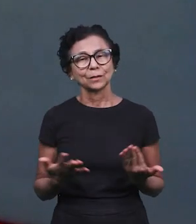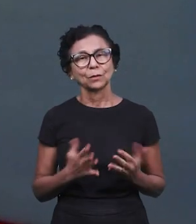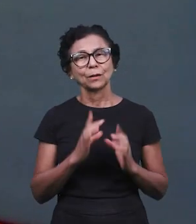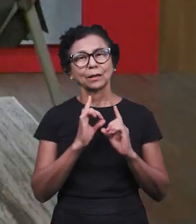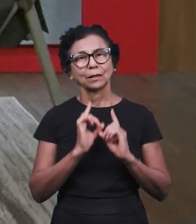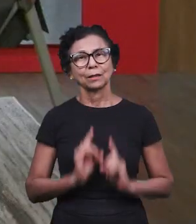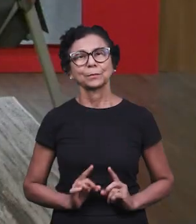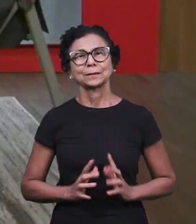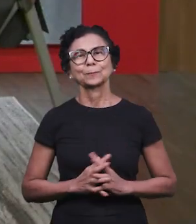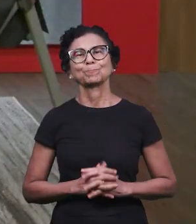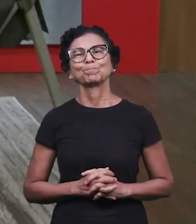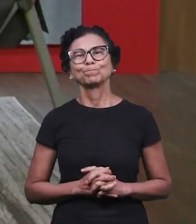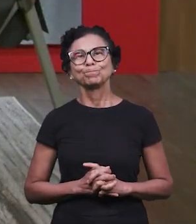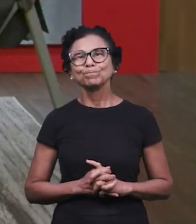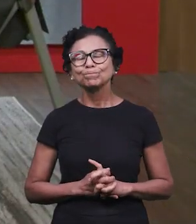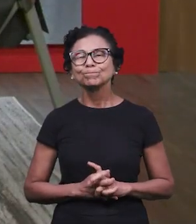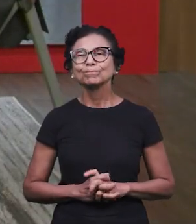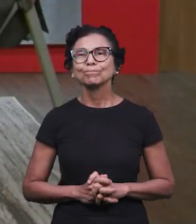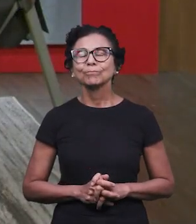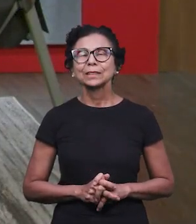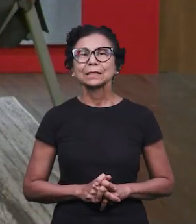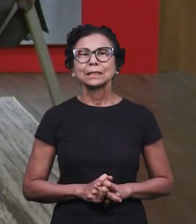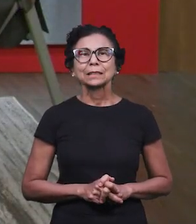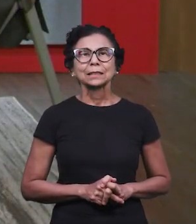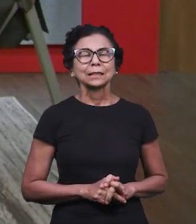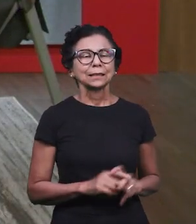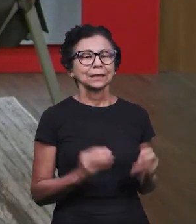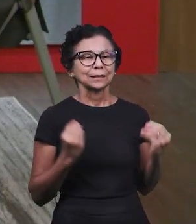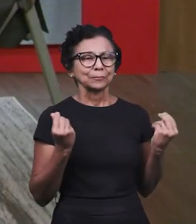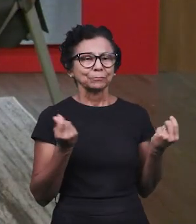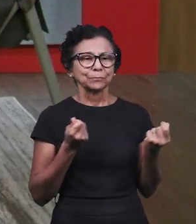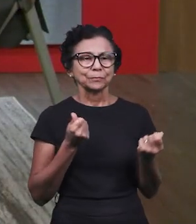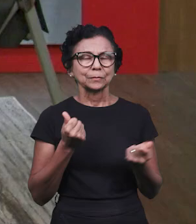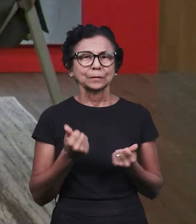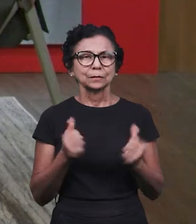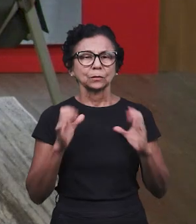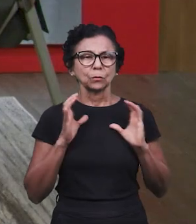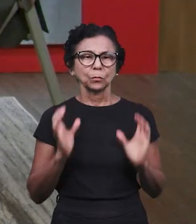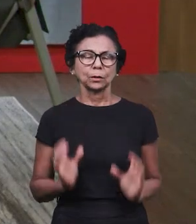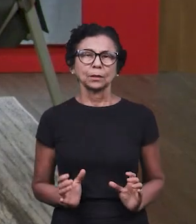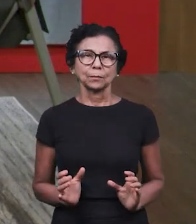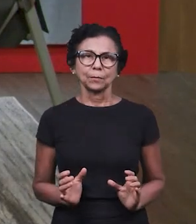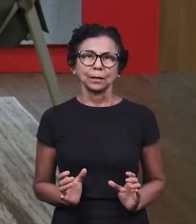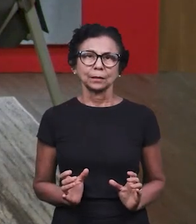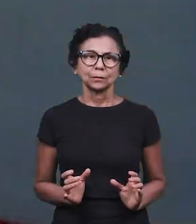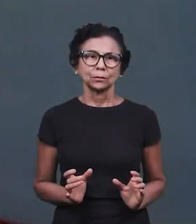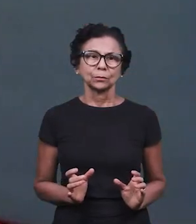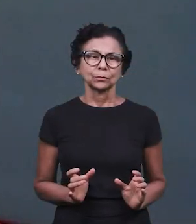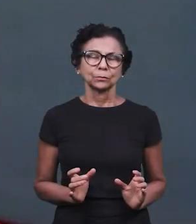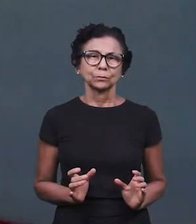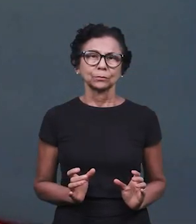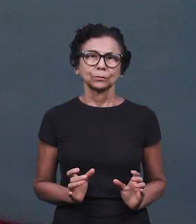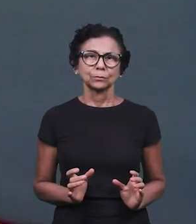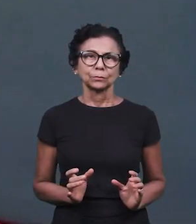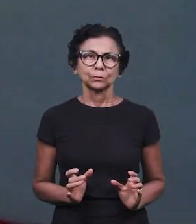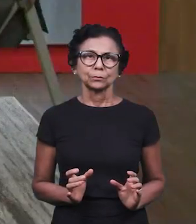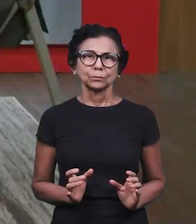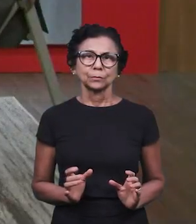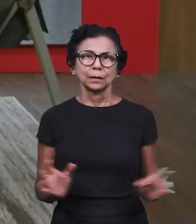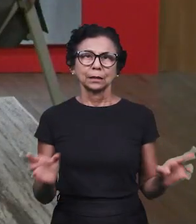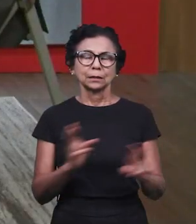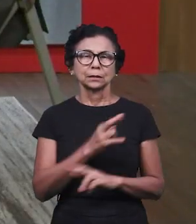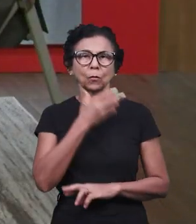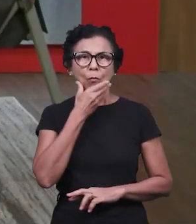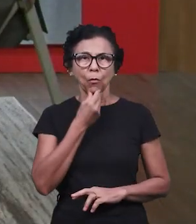depressão, né? Porque a depressão, ela tem um comportamento diferente no homem. E como nós